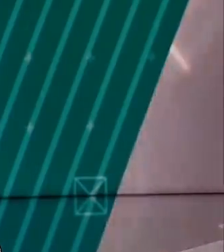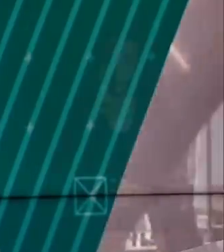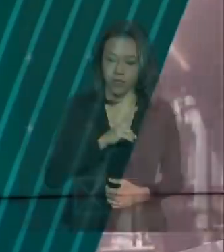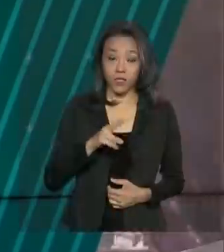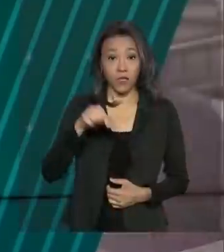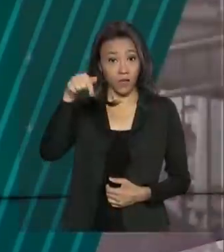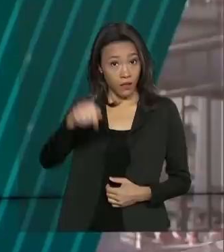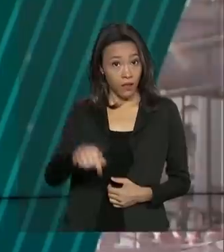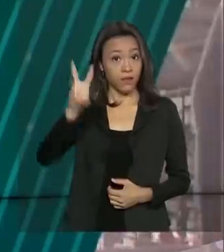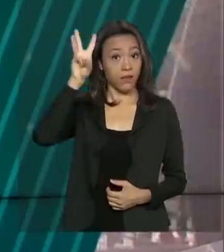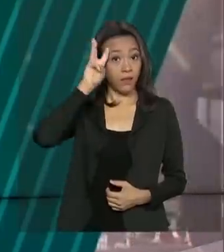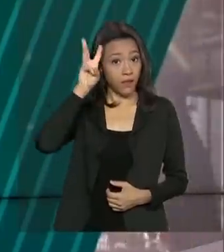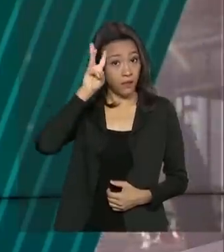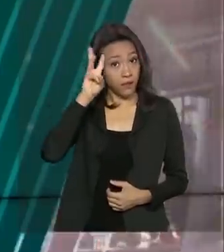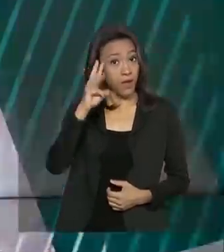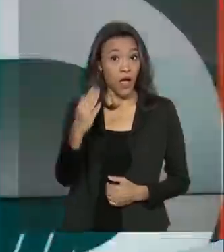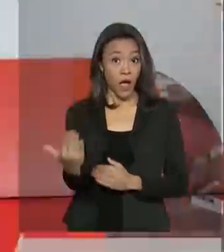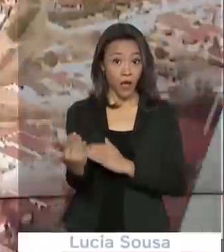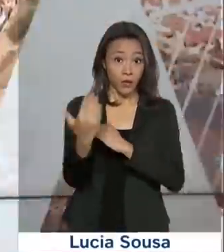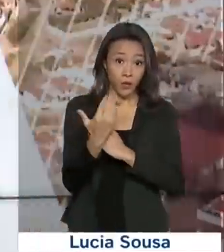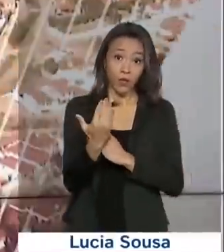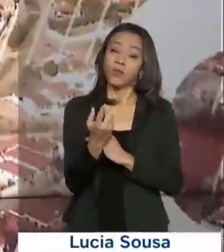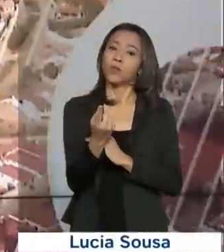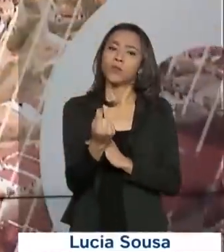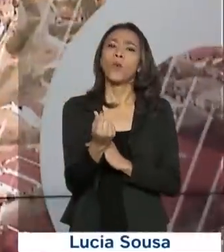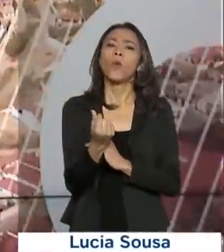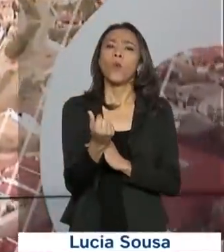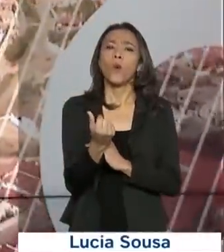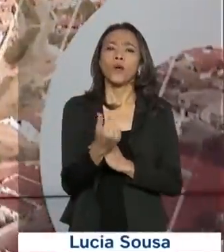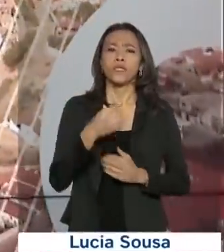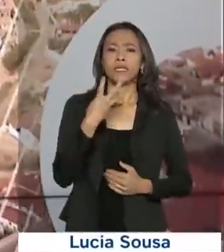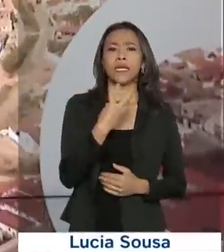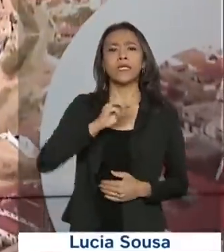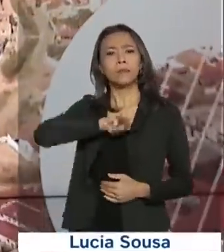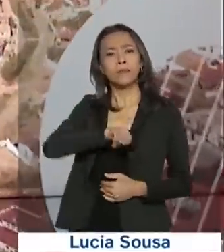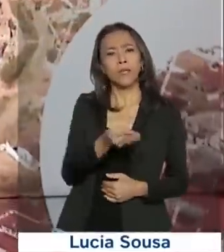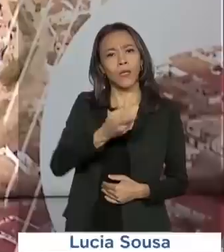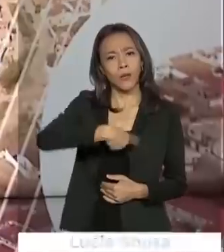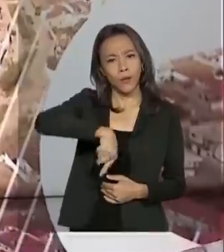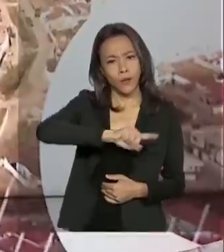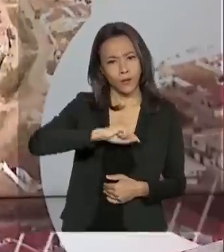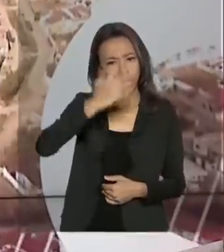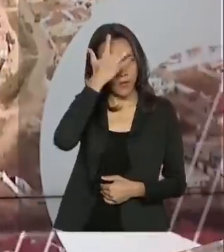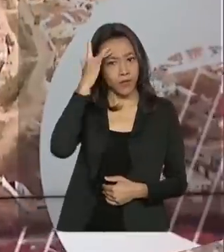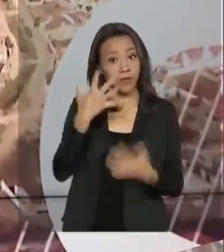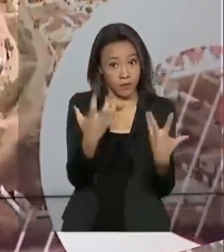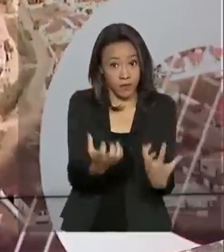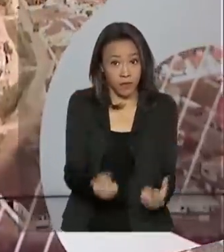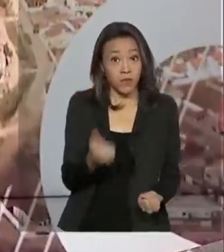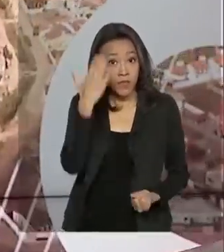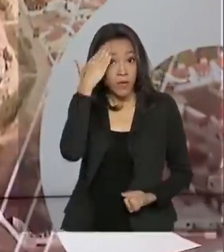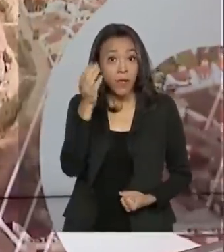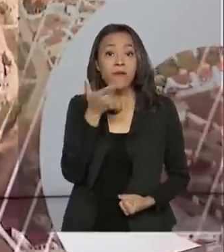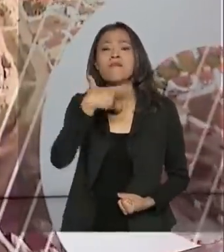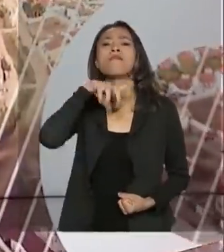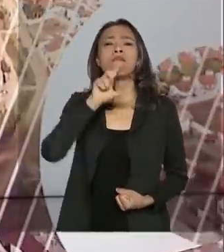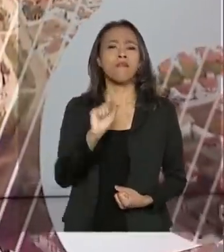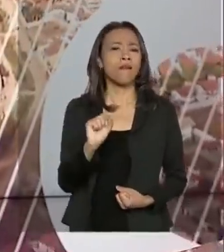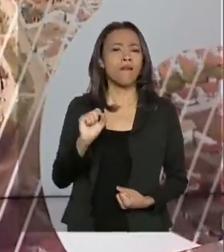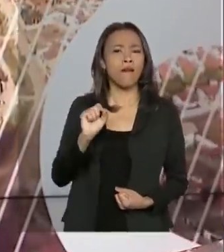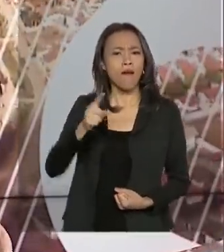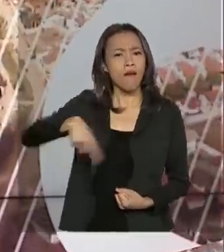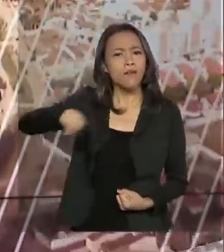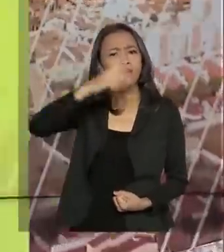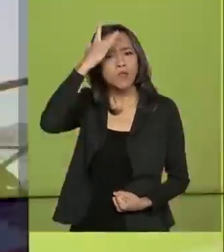só nesta terça-feira o benefício chegou as contas de mais de 3 milhões de pessoas vamos saber agora atenção essas